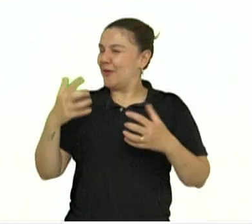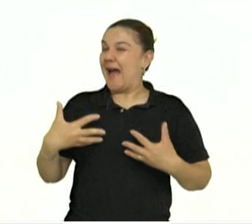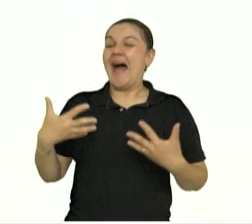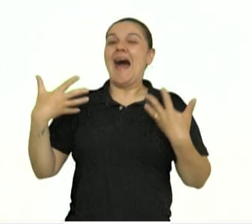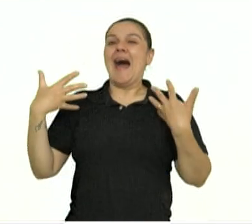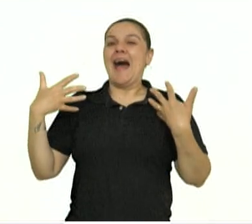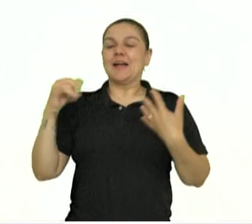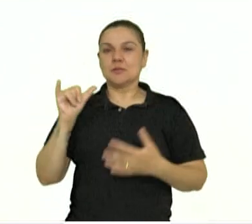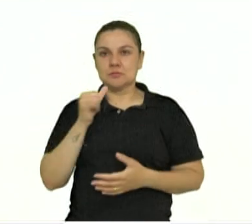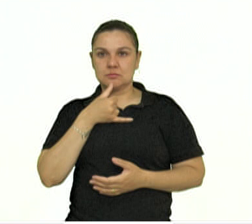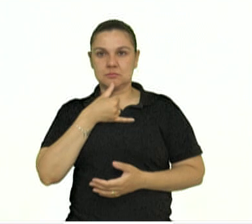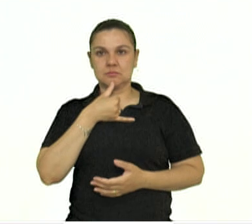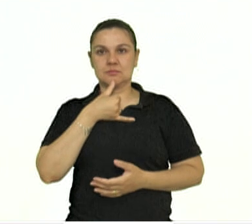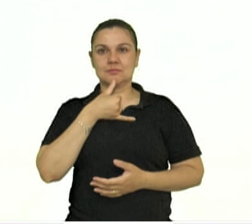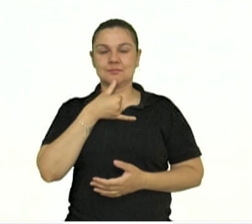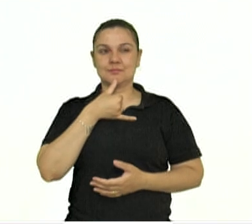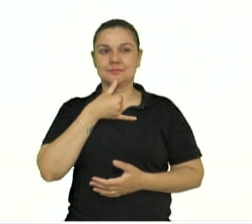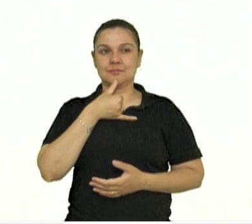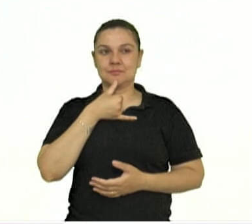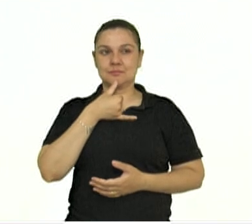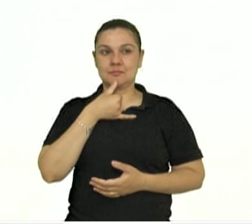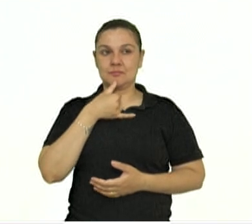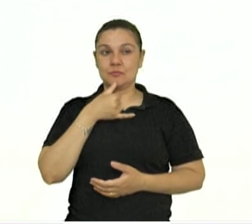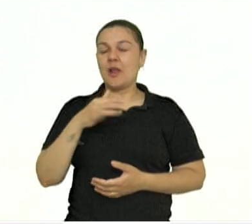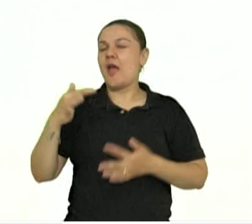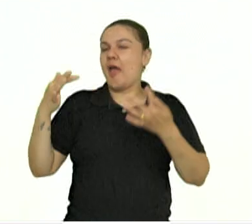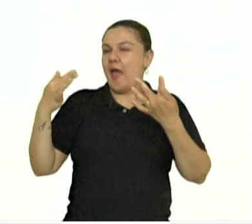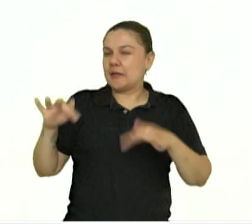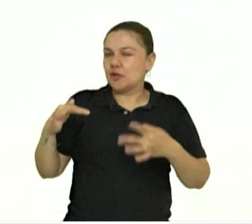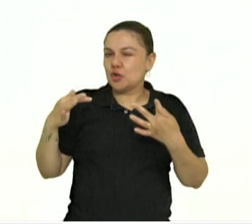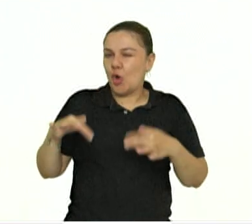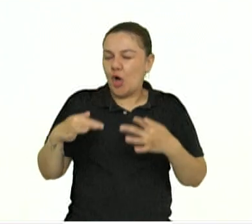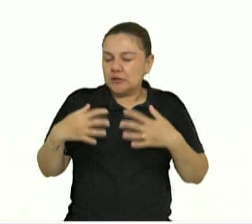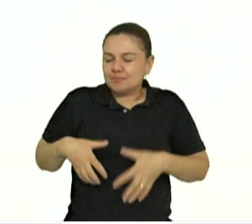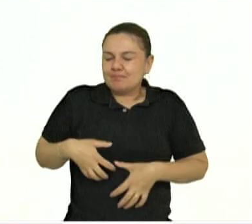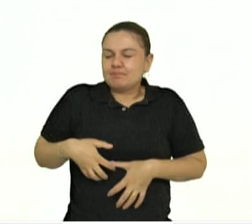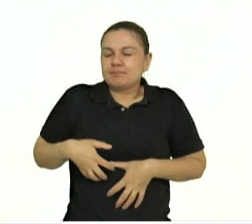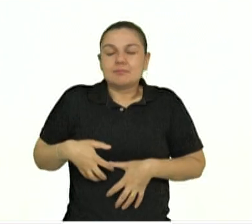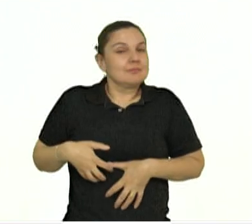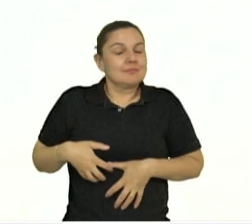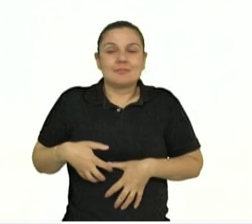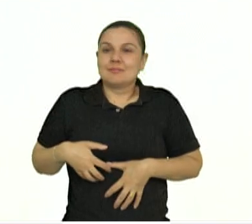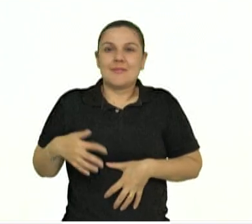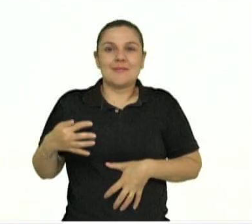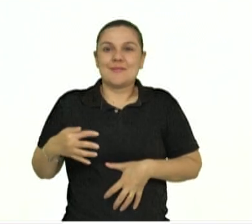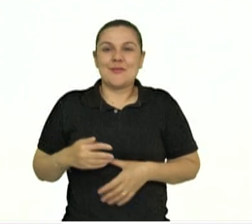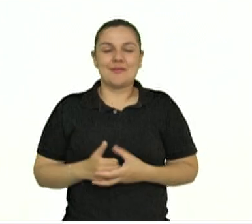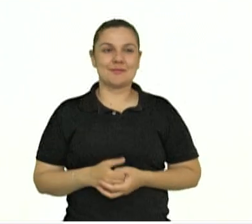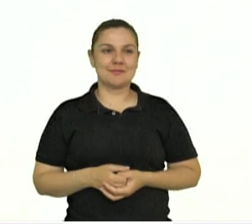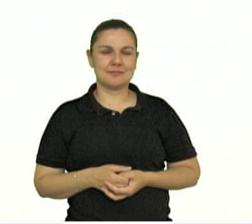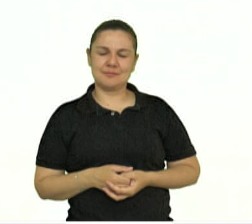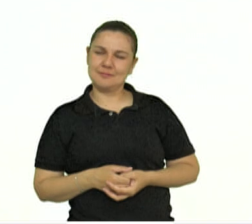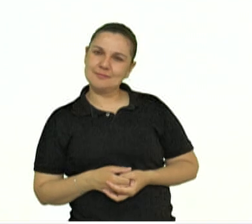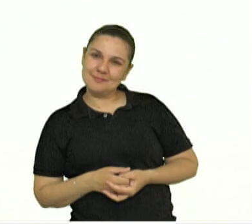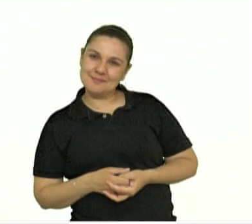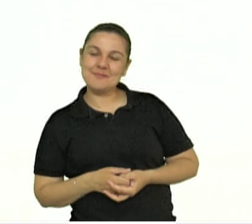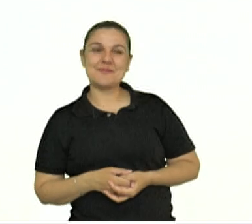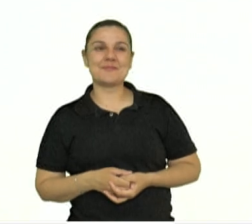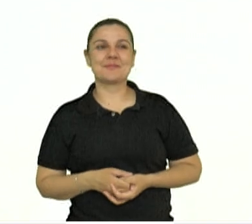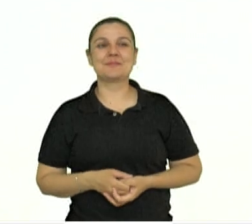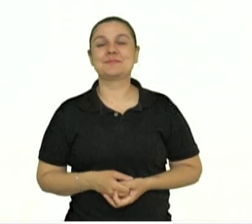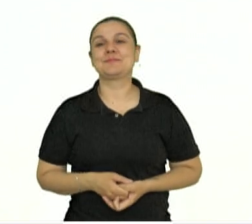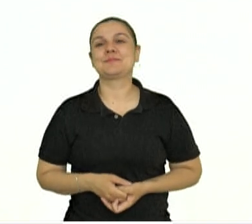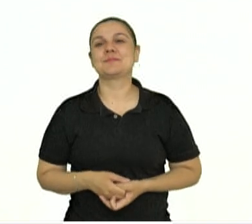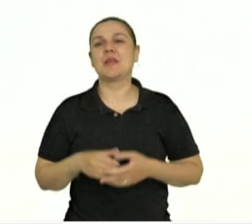um contentamento descontente. É dor que desatina sem doer. Então, novamente, nós temos